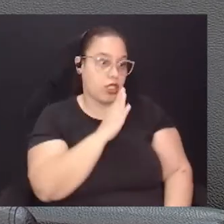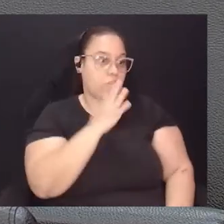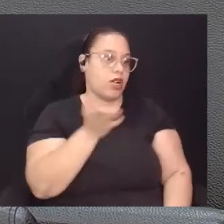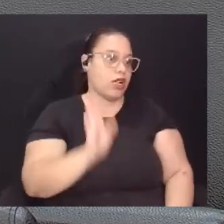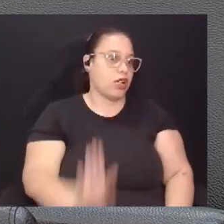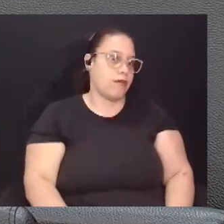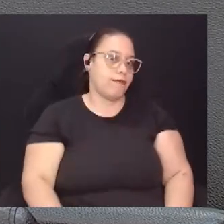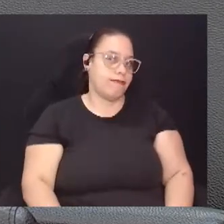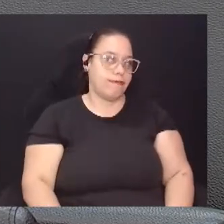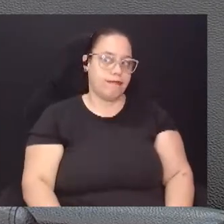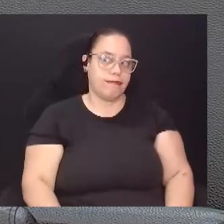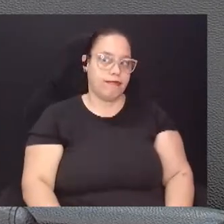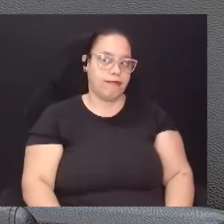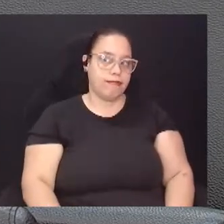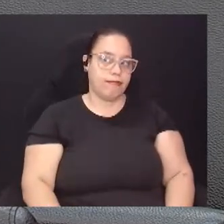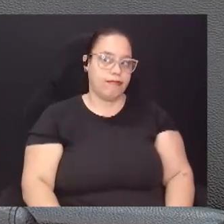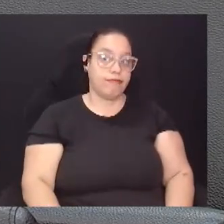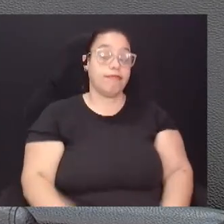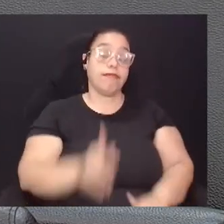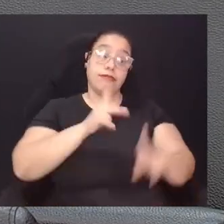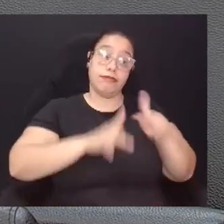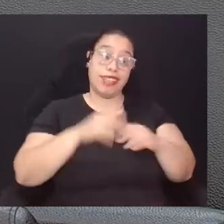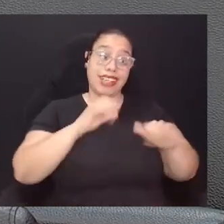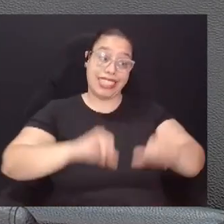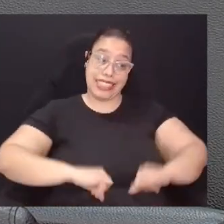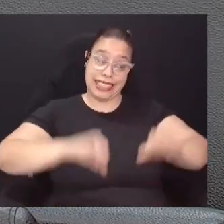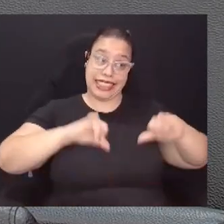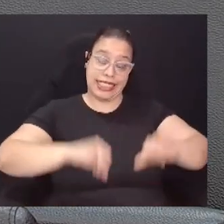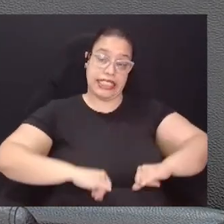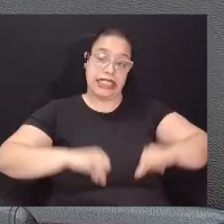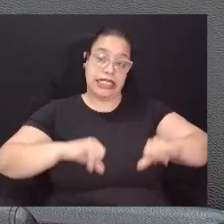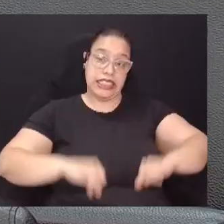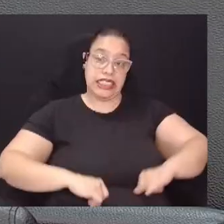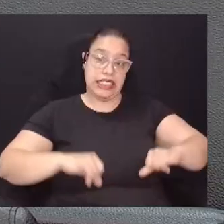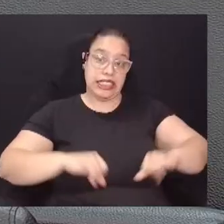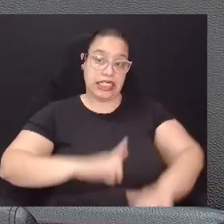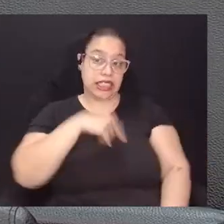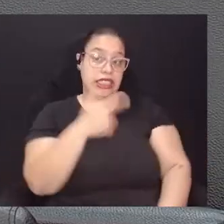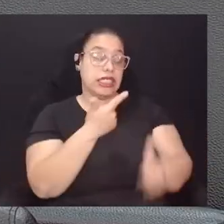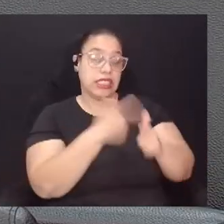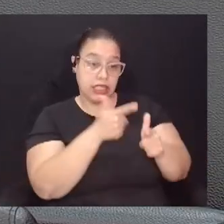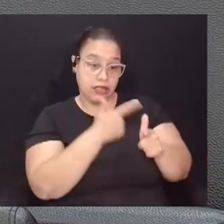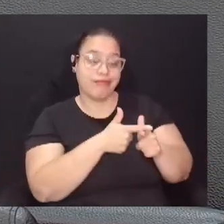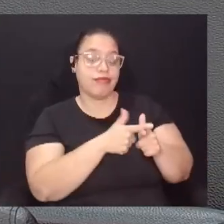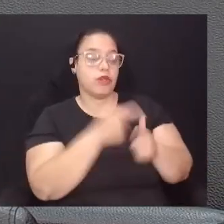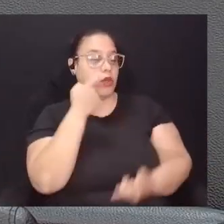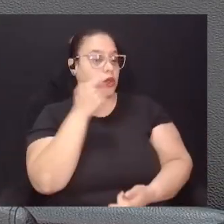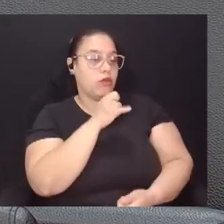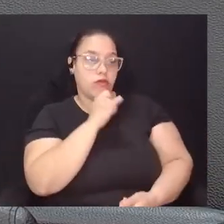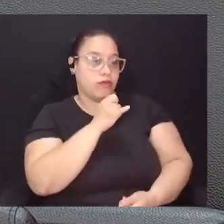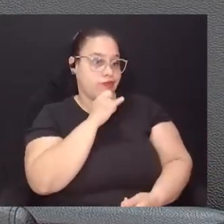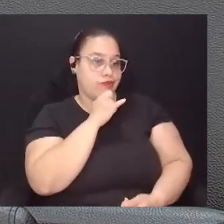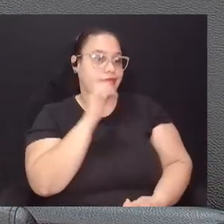graça. Então, quando a população começa a sofrer com isso, e aí a gente tem outros problemas, e a gente vê,